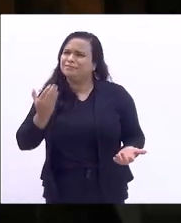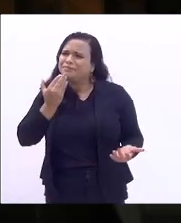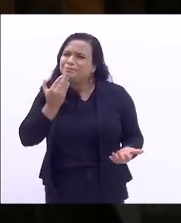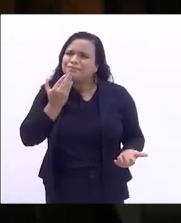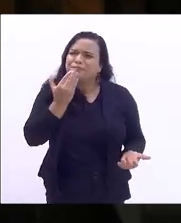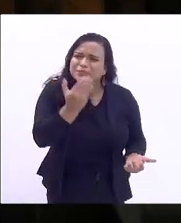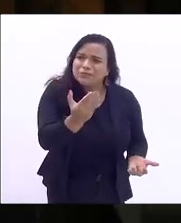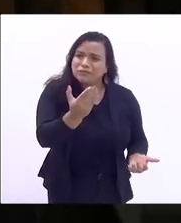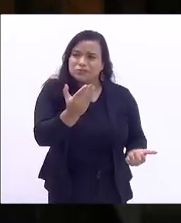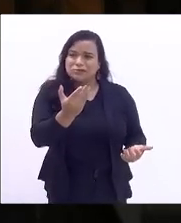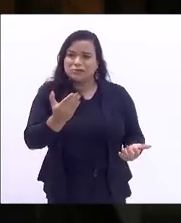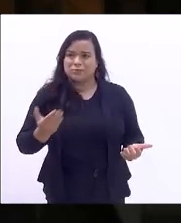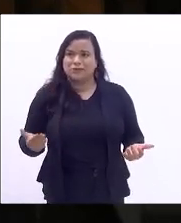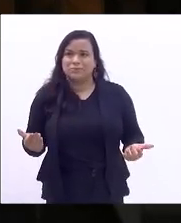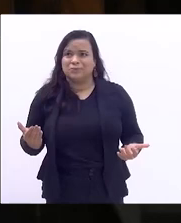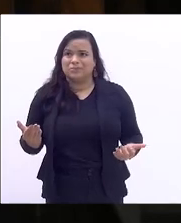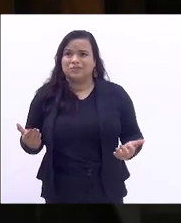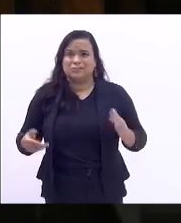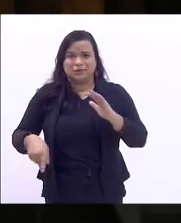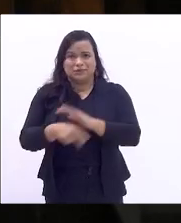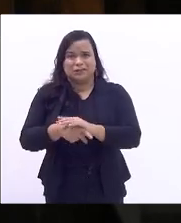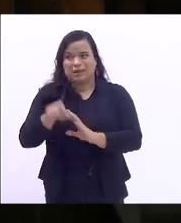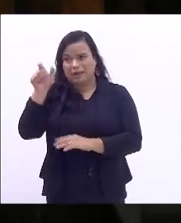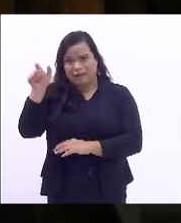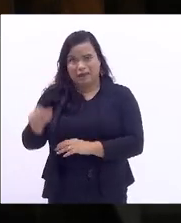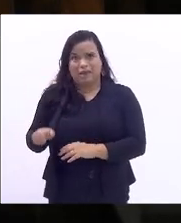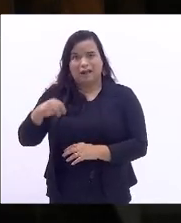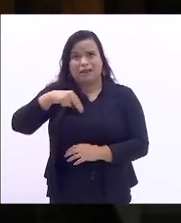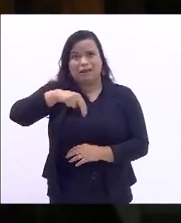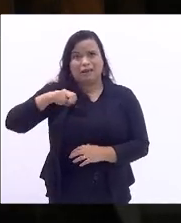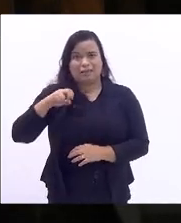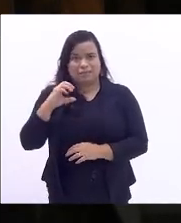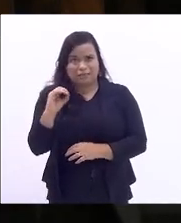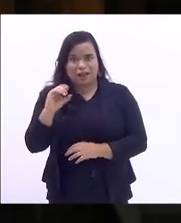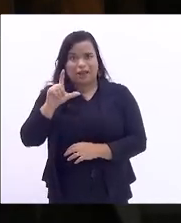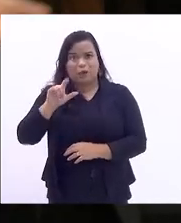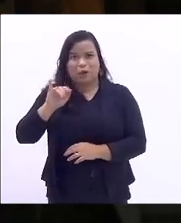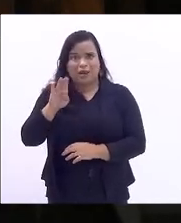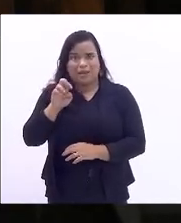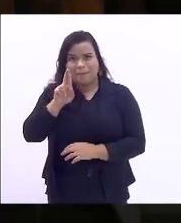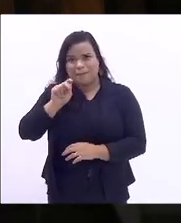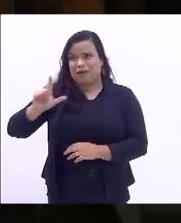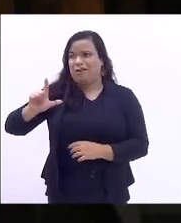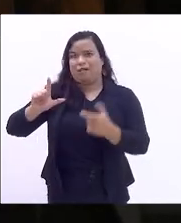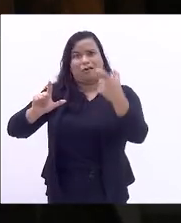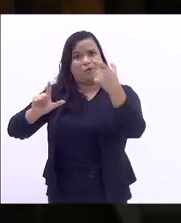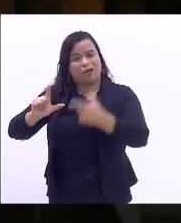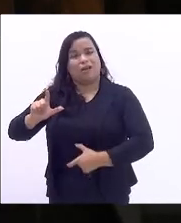os deputados waldeck do neoliberal porque ele com o ministro